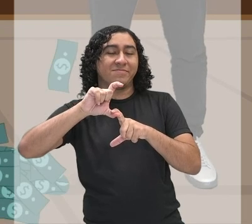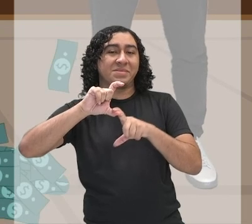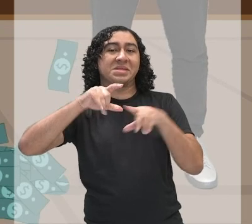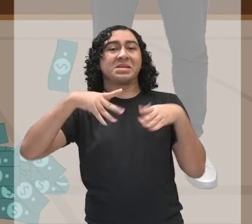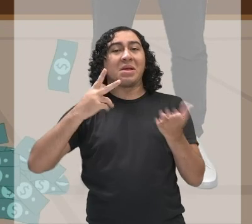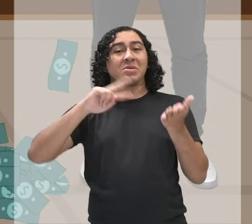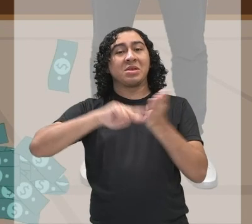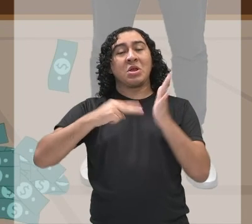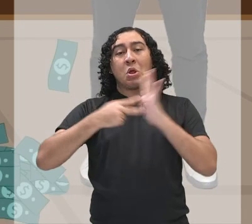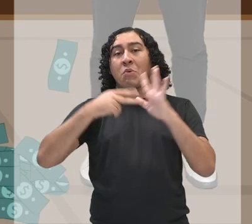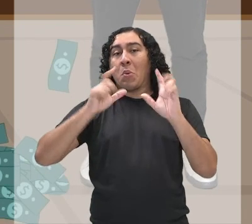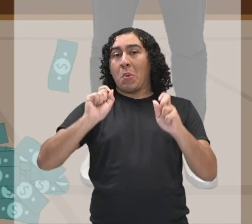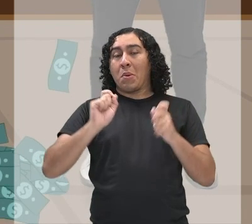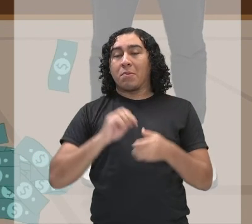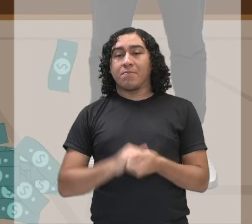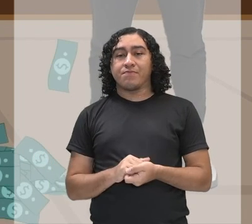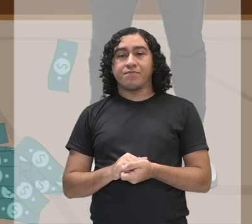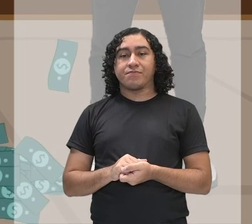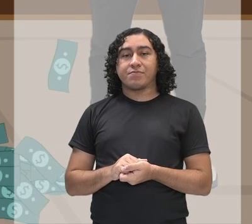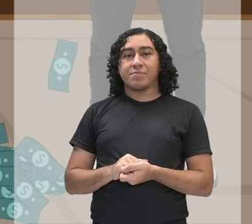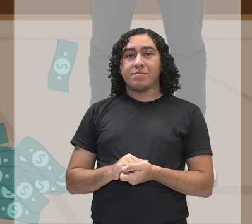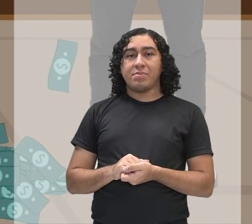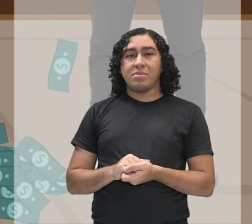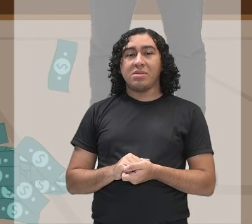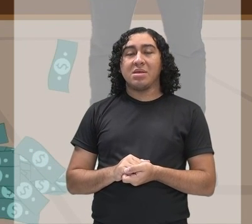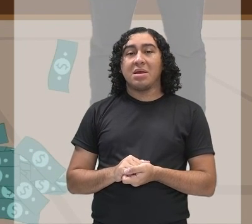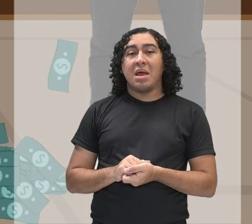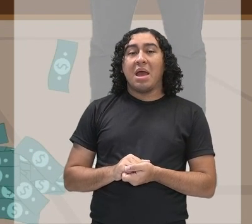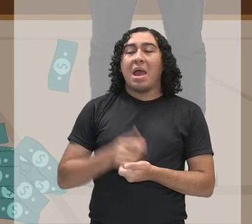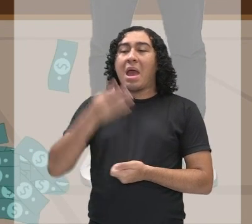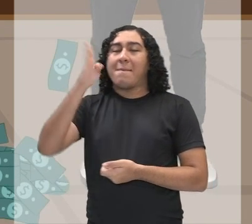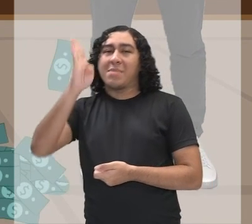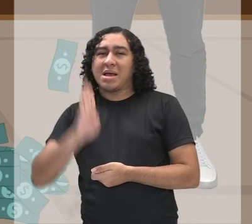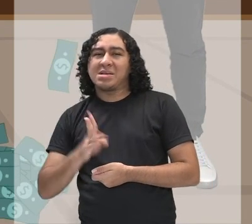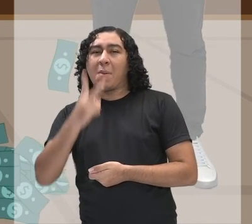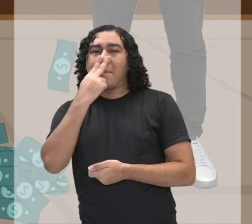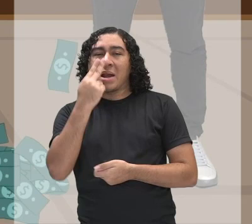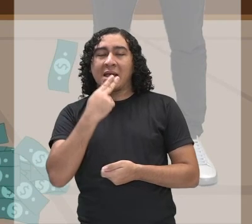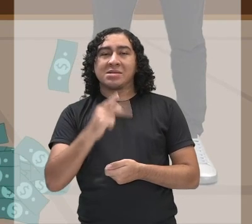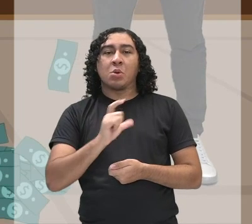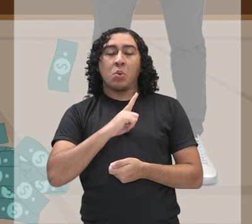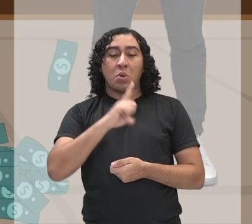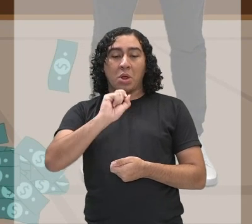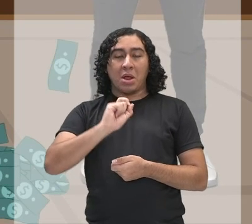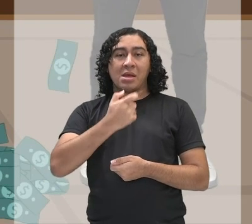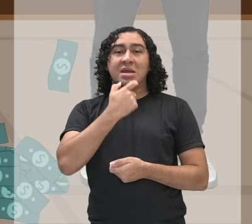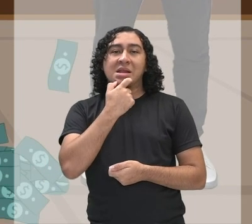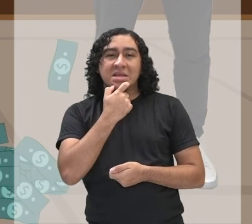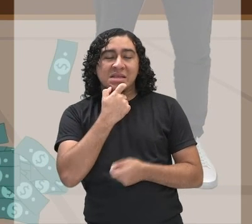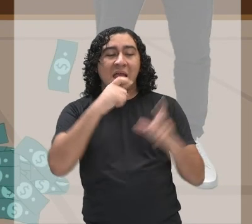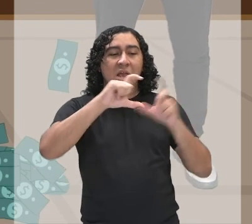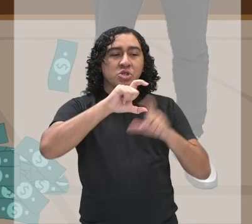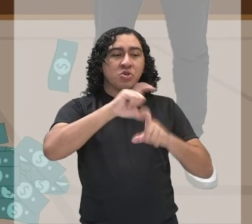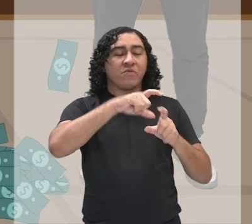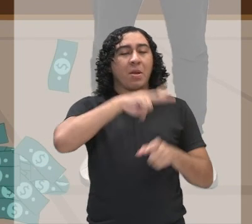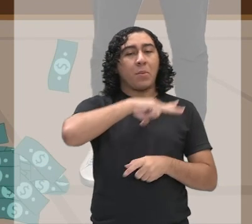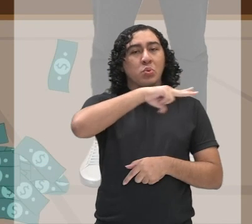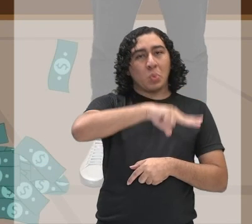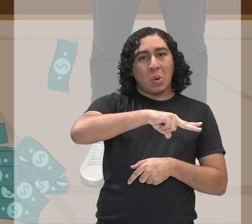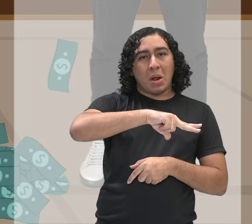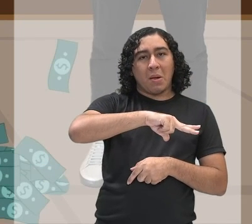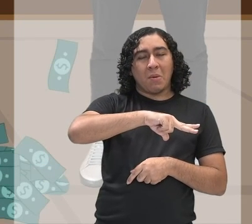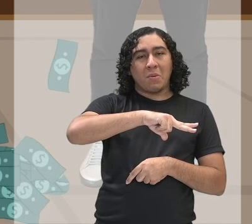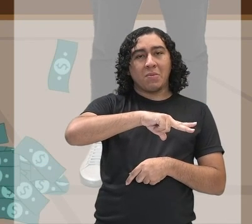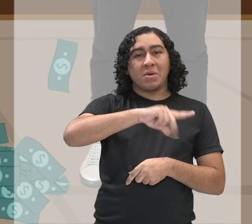verdade, o Brasil assumia a dívida de Portugal com a Inglaterra. Então, nós nos tornamos independentes